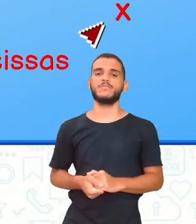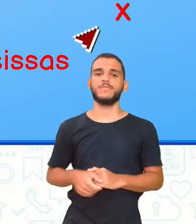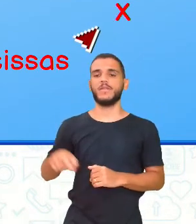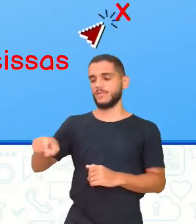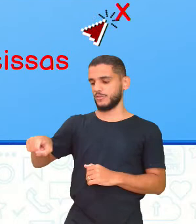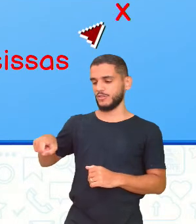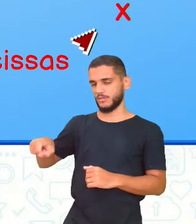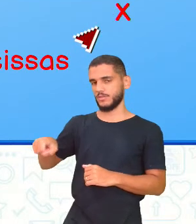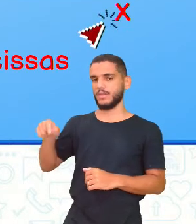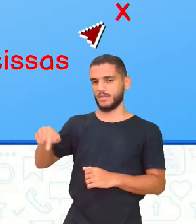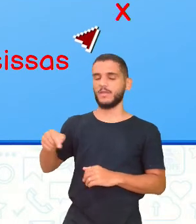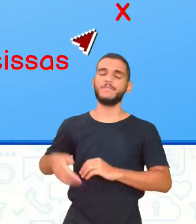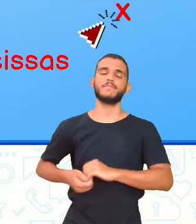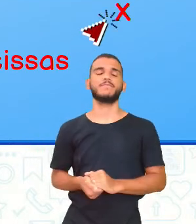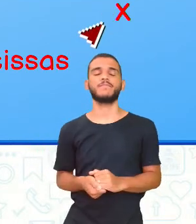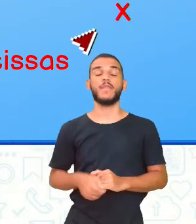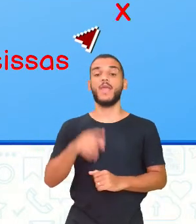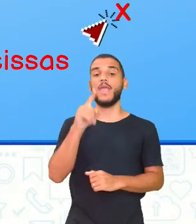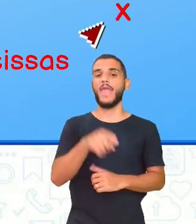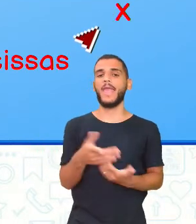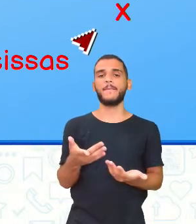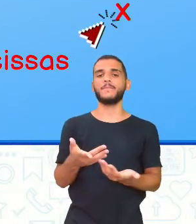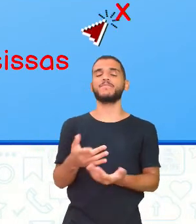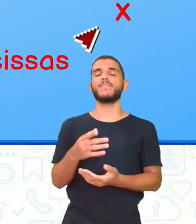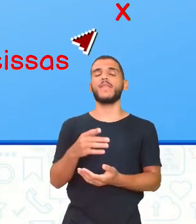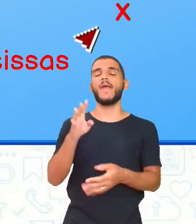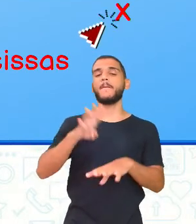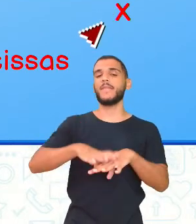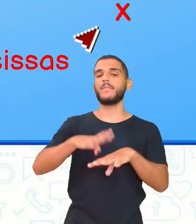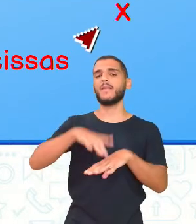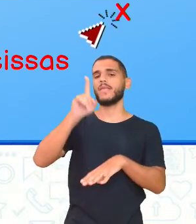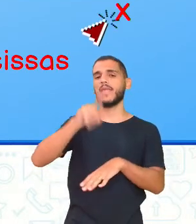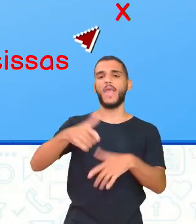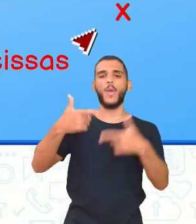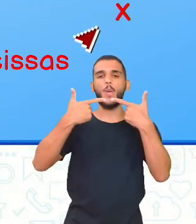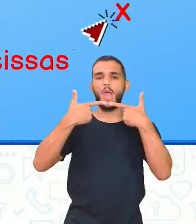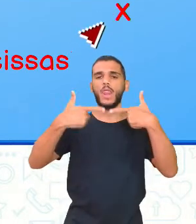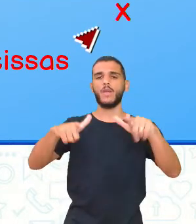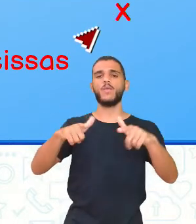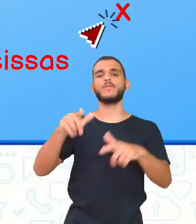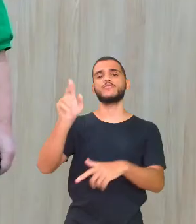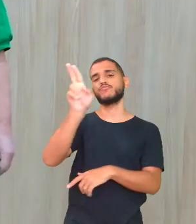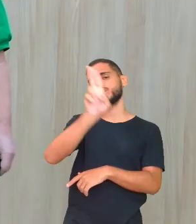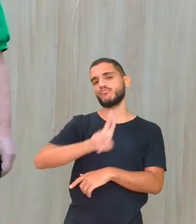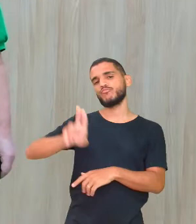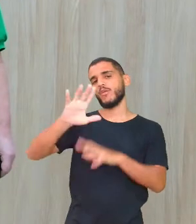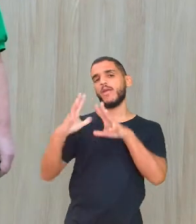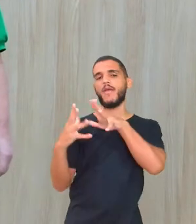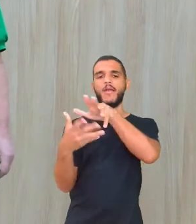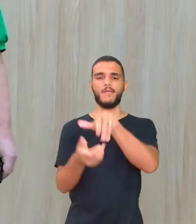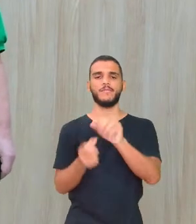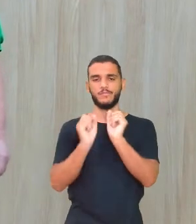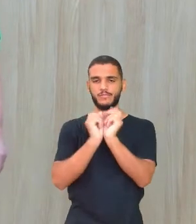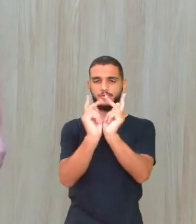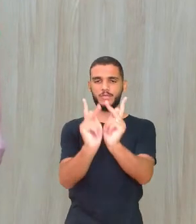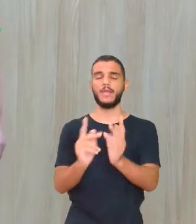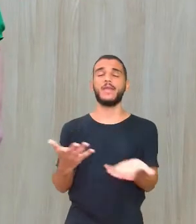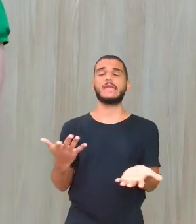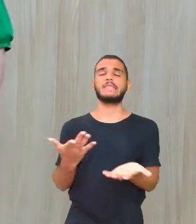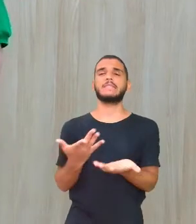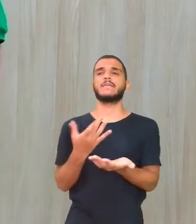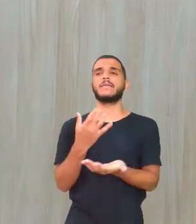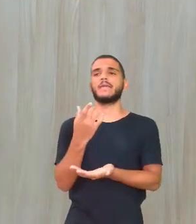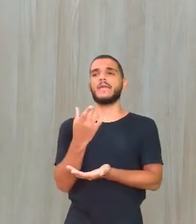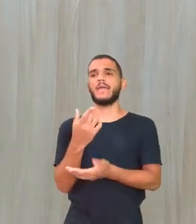mesma em qualquer parte do mundo. Bom, o encontro dessas duas retas é a origem. A gente normalmente coloca como um